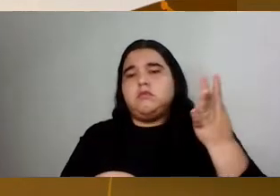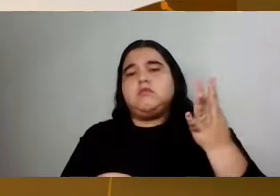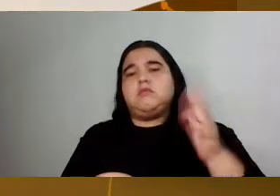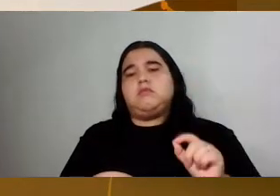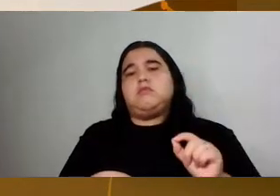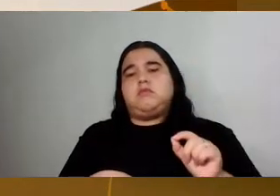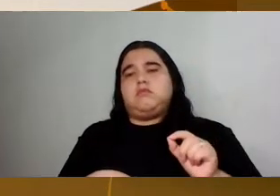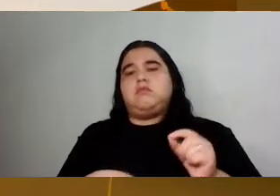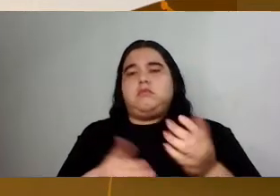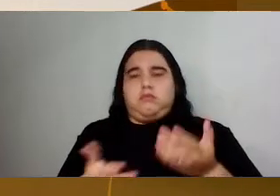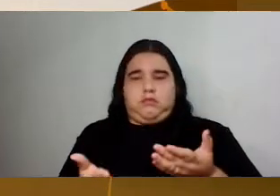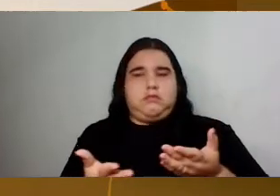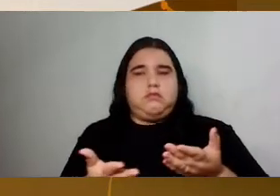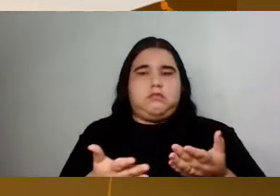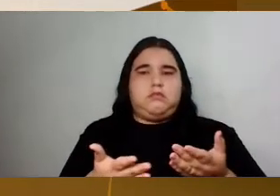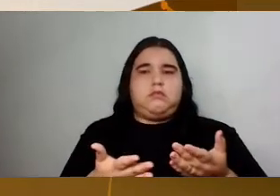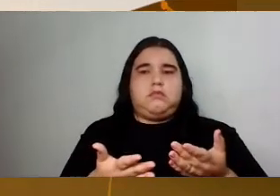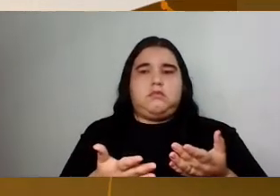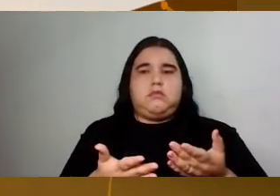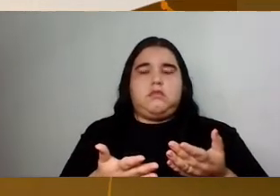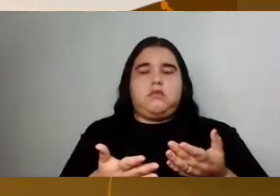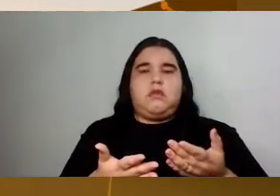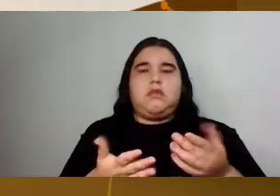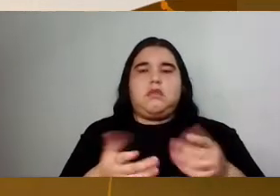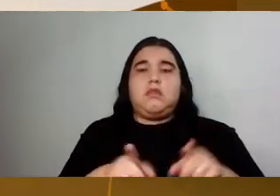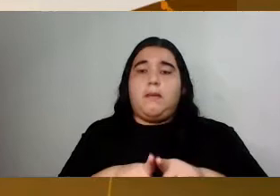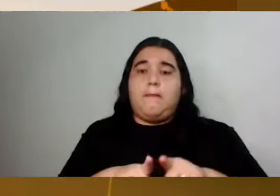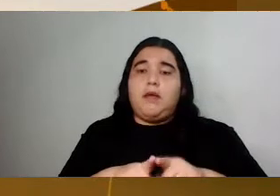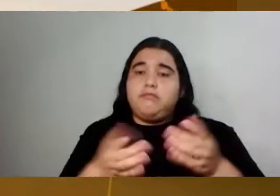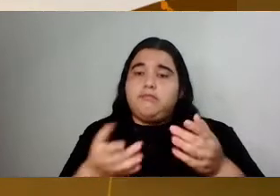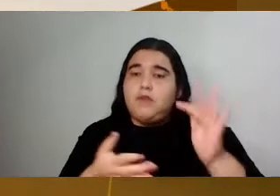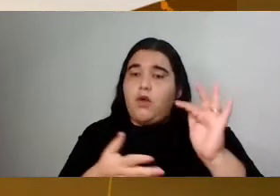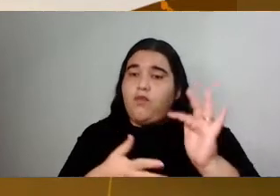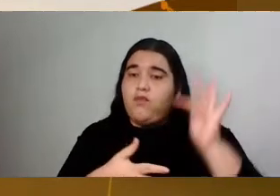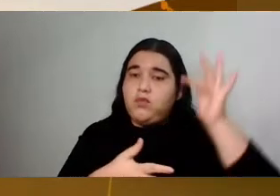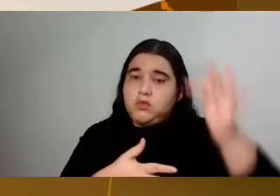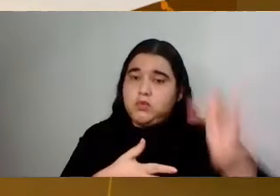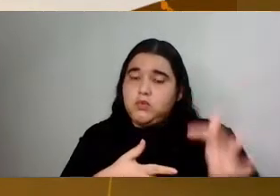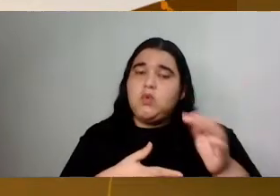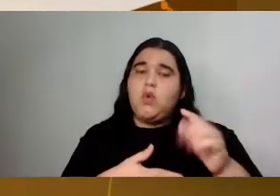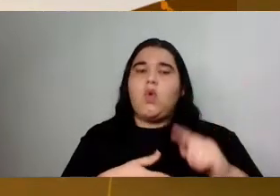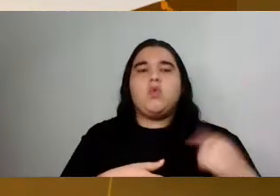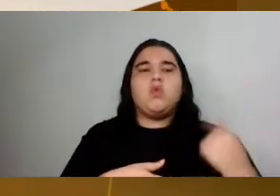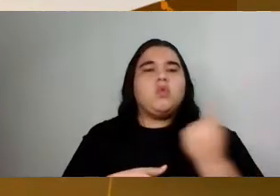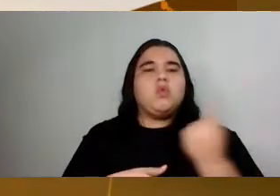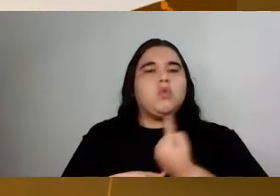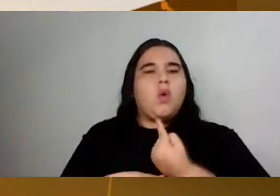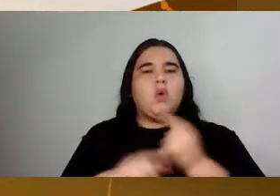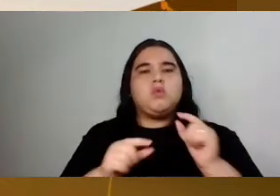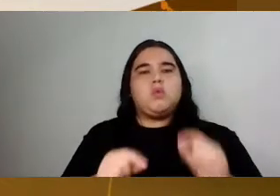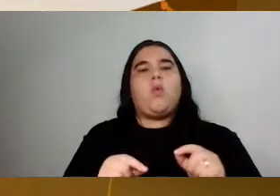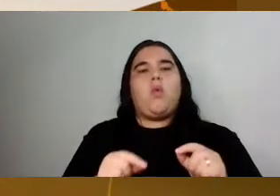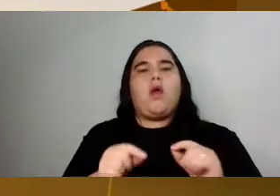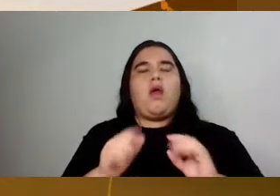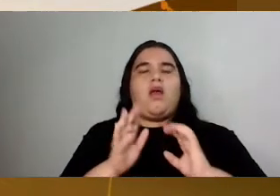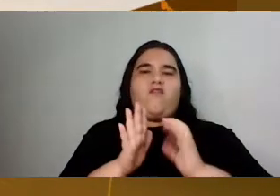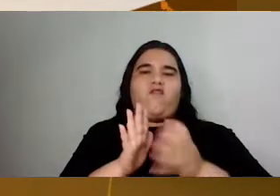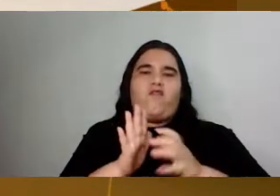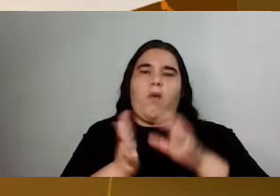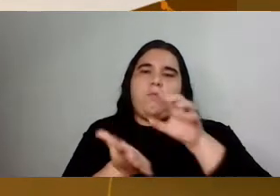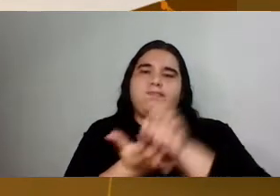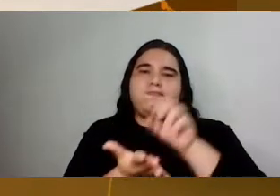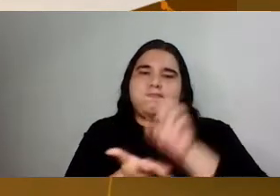além disso, né, isso aqui é para uma aplicação futura, nós estamos também com o armazenamento de dados desse processamento, né?